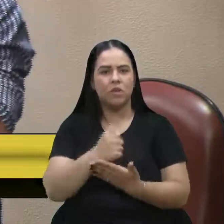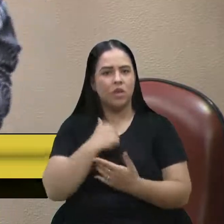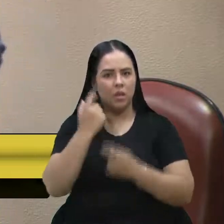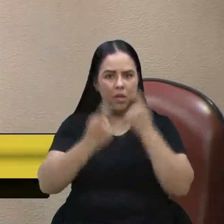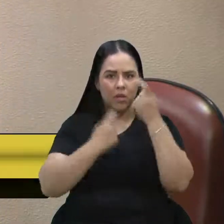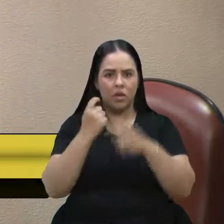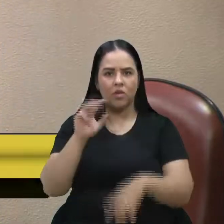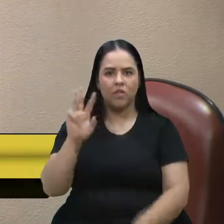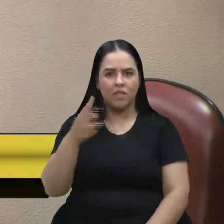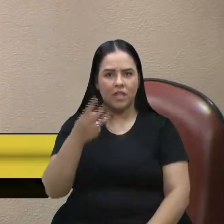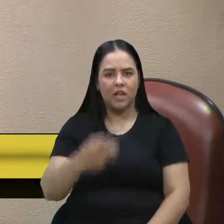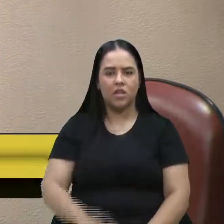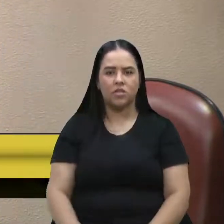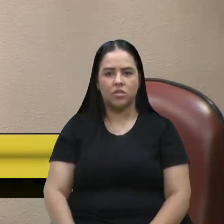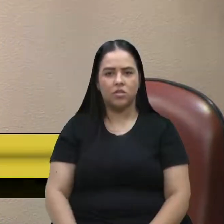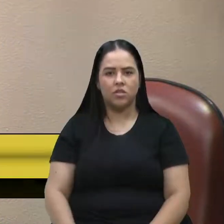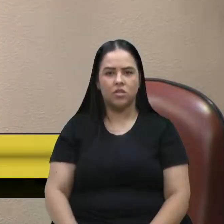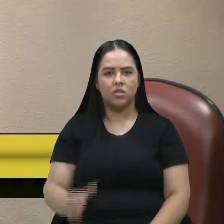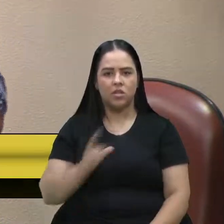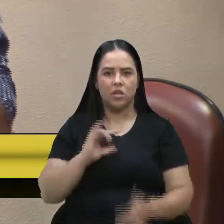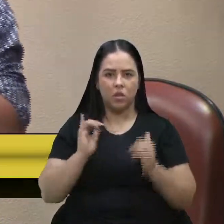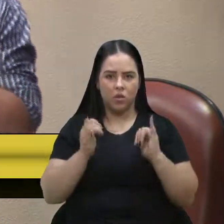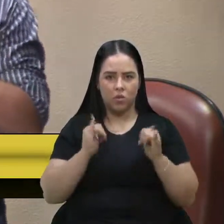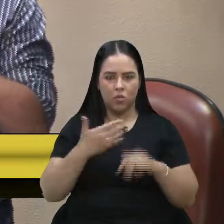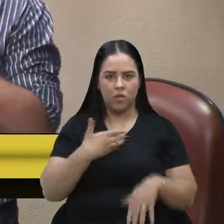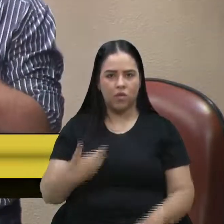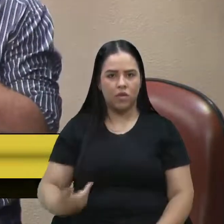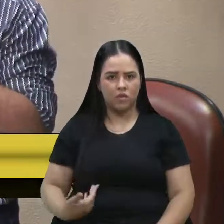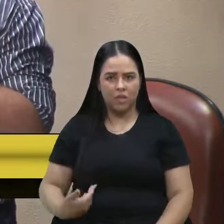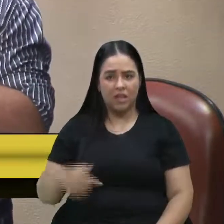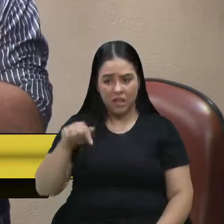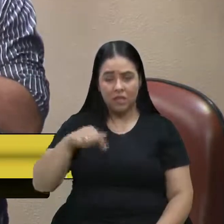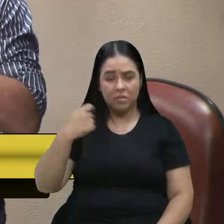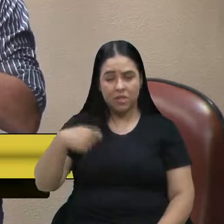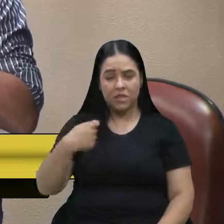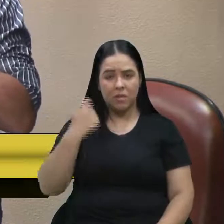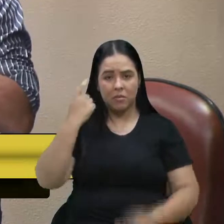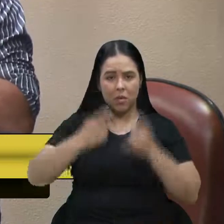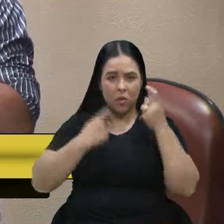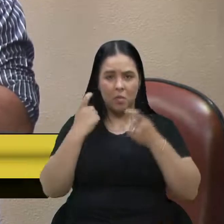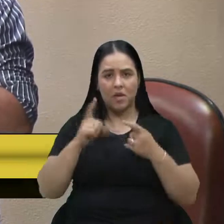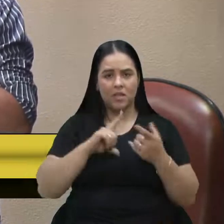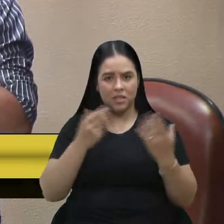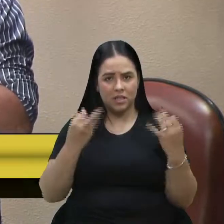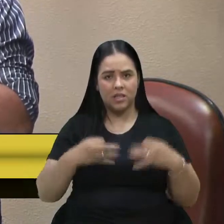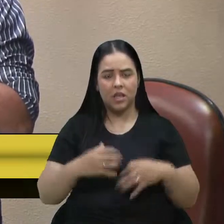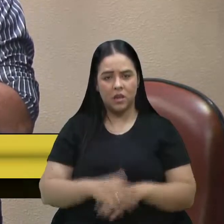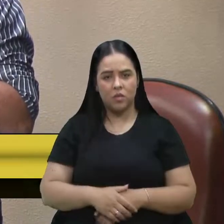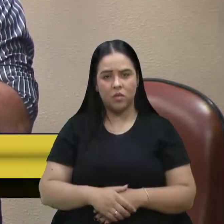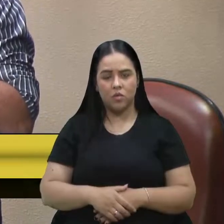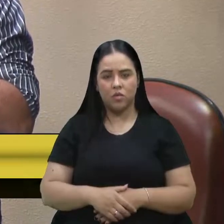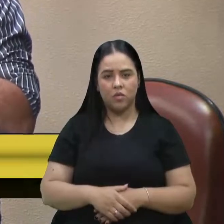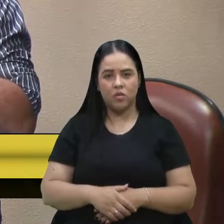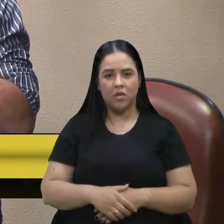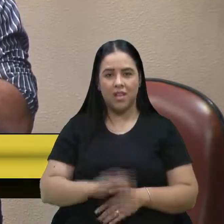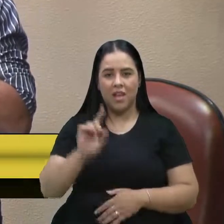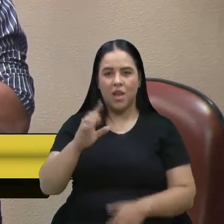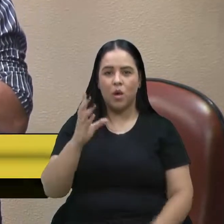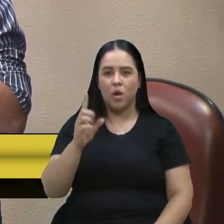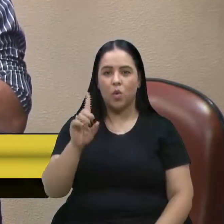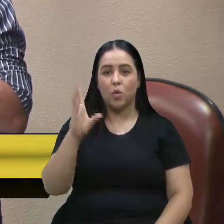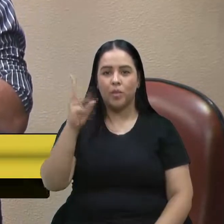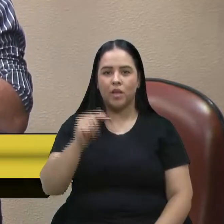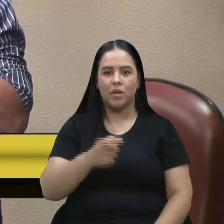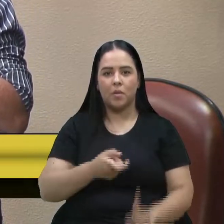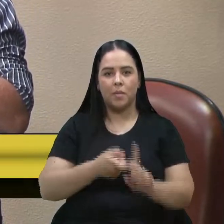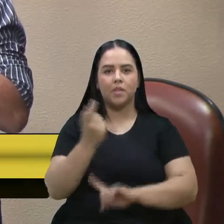com a Visate, que é transporte público. E essa casa tem que se preocupar, tem que ter maturidade. É 1 milhão por mês, que vai